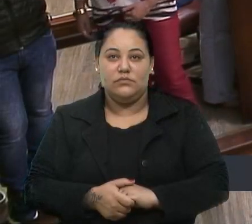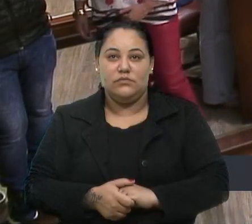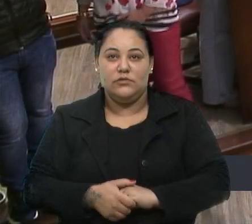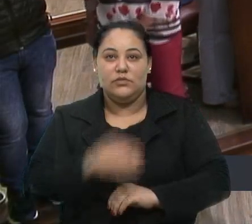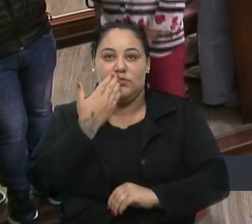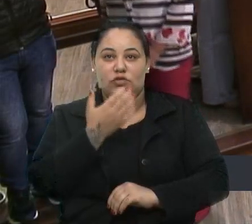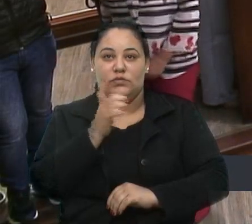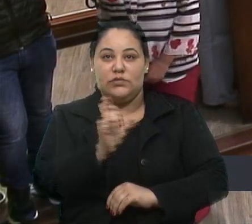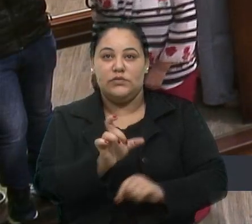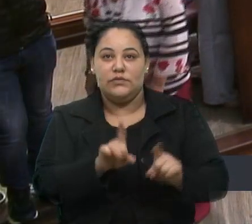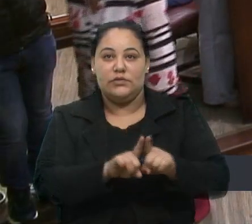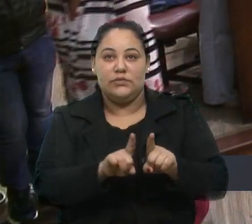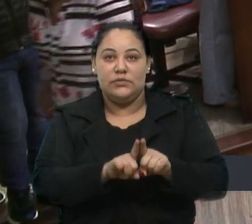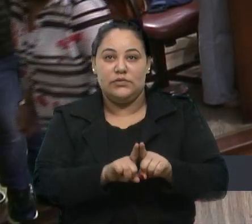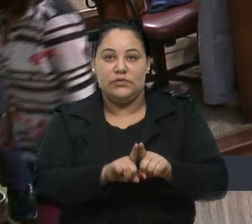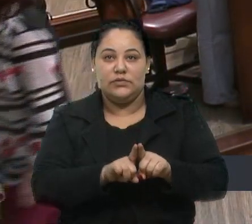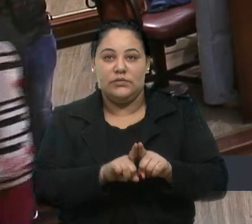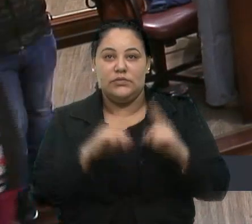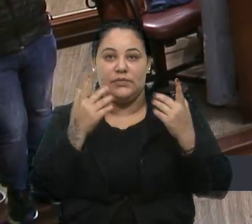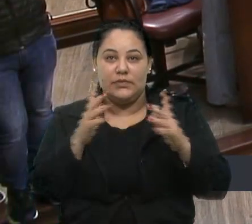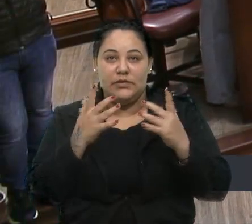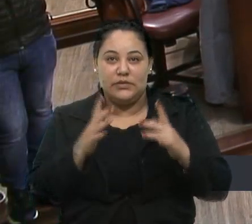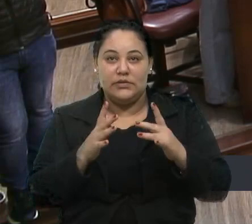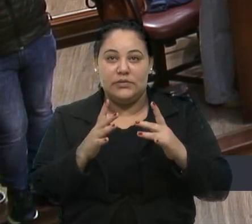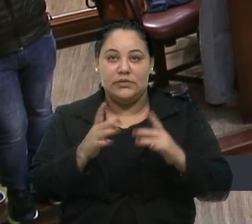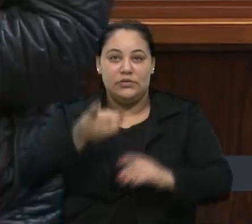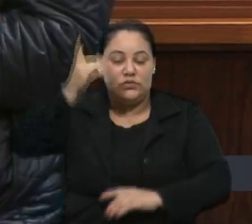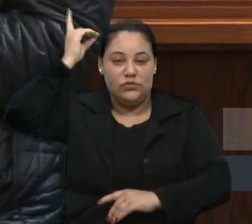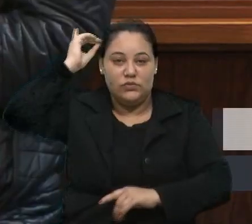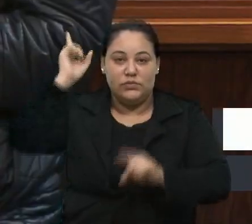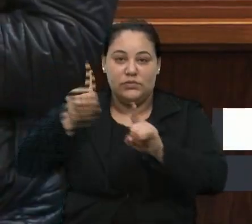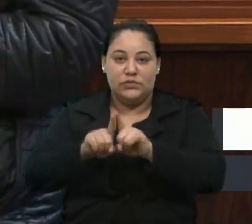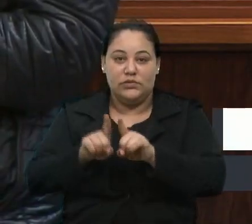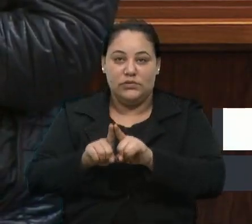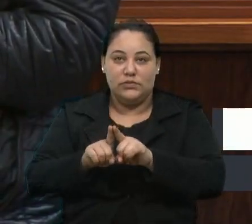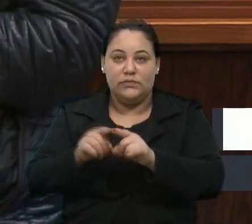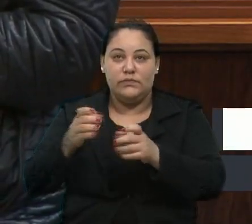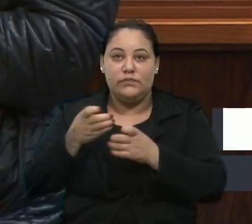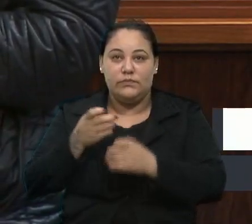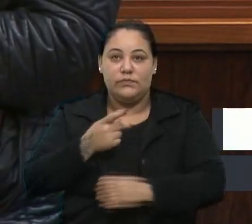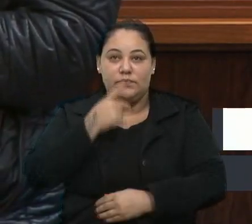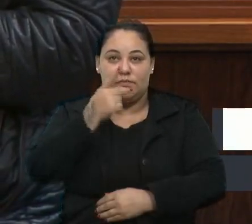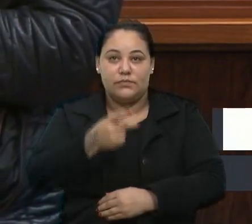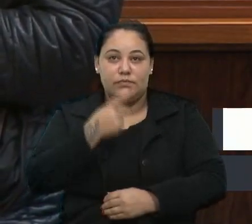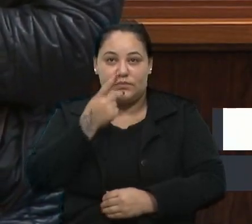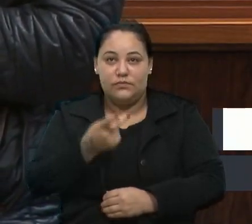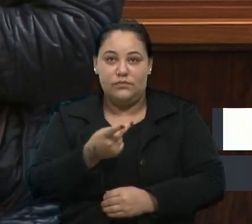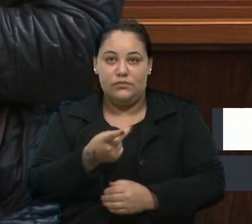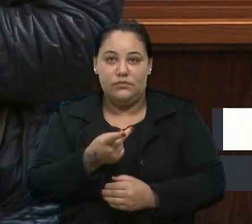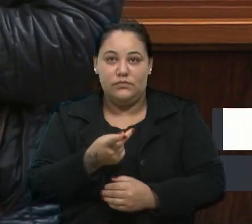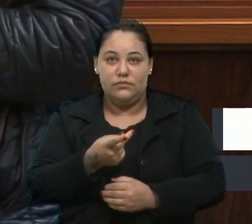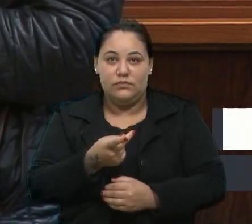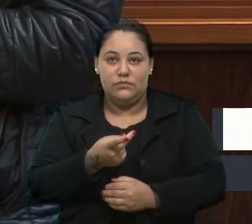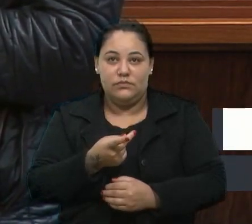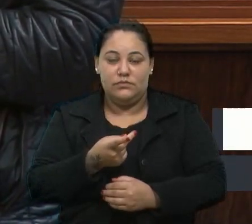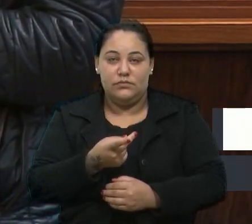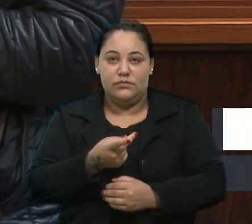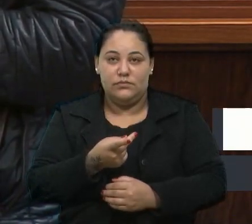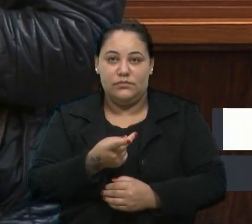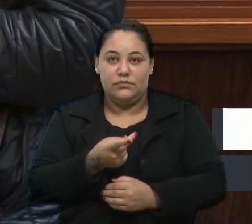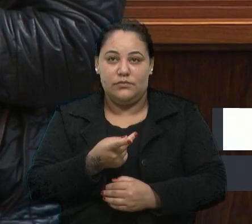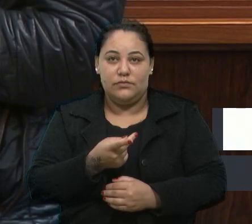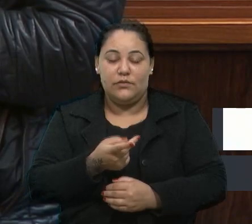Pedi a palavra também para lhe parabenizar, vereador Lucas Gil. Quero falar na mesma toada que foi